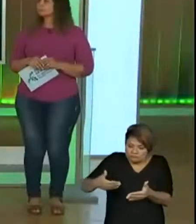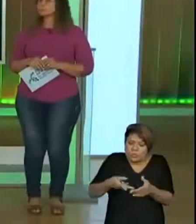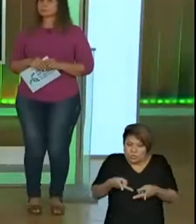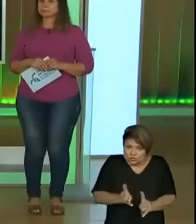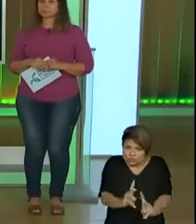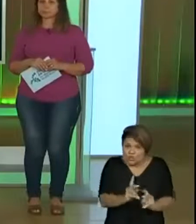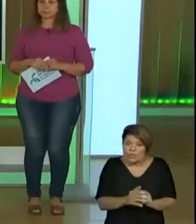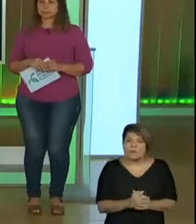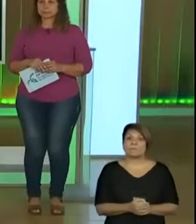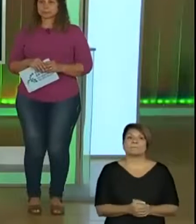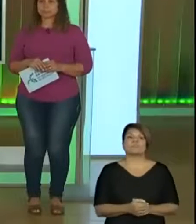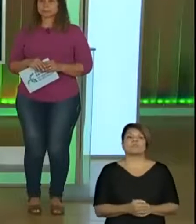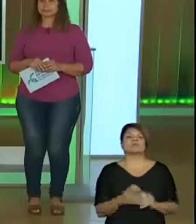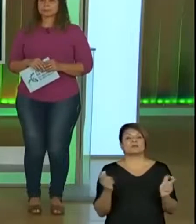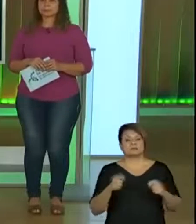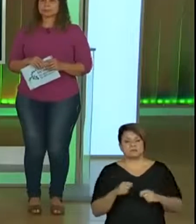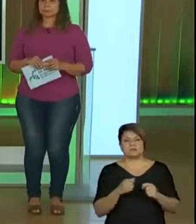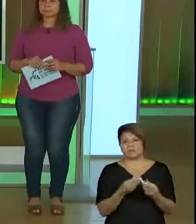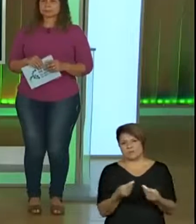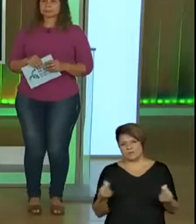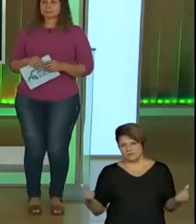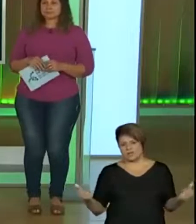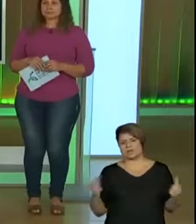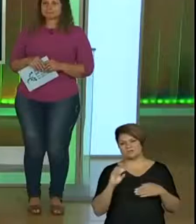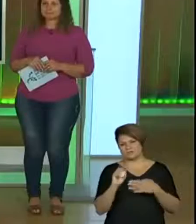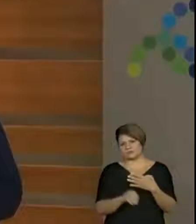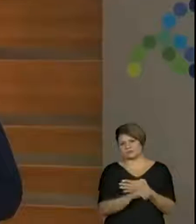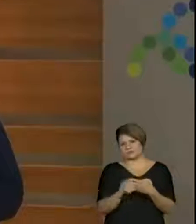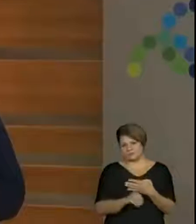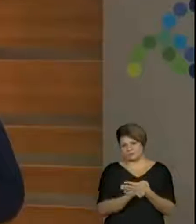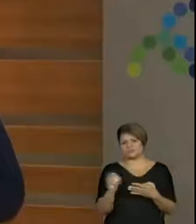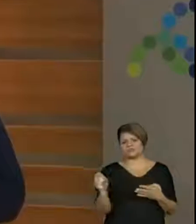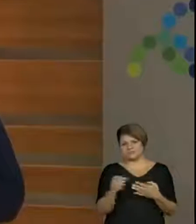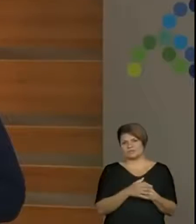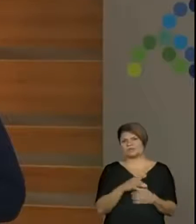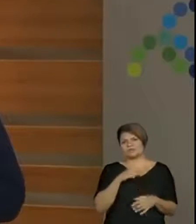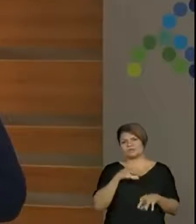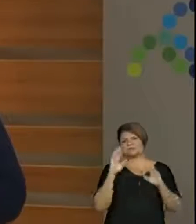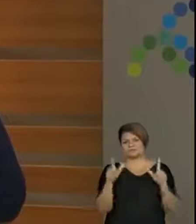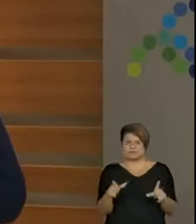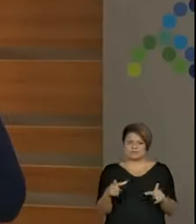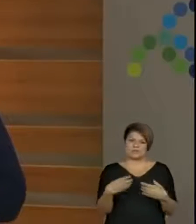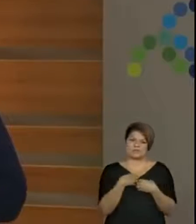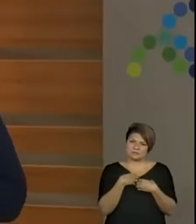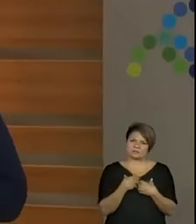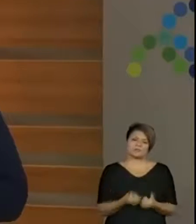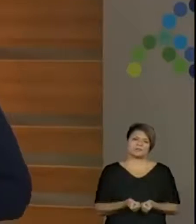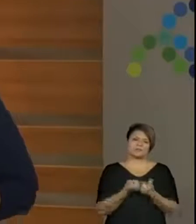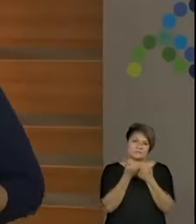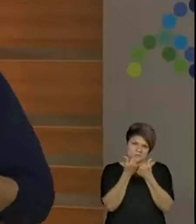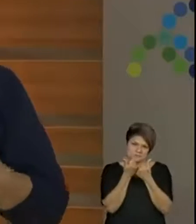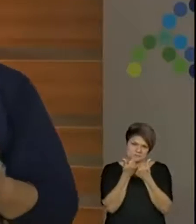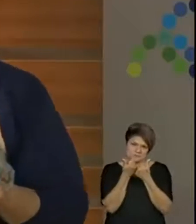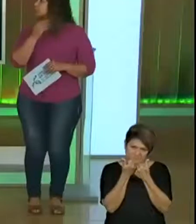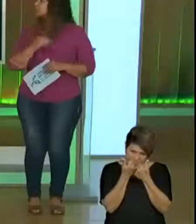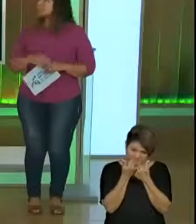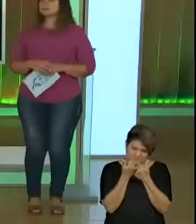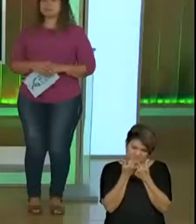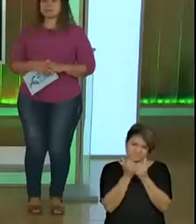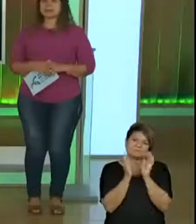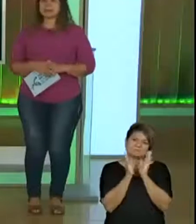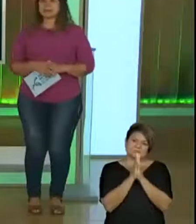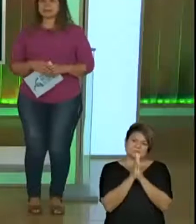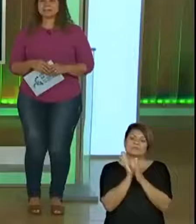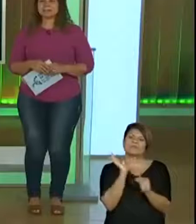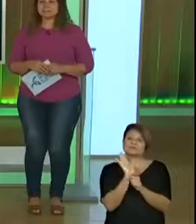porque isso vai qualificando o nosso centro de mídias, isso vai fazendo a diferença para que a gente possa sempre melhorar. Né? E contribuir com o